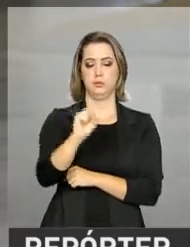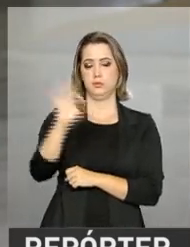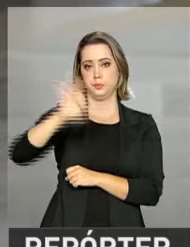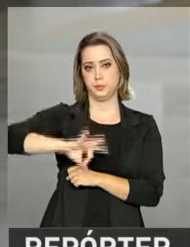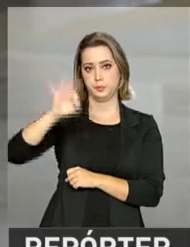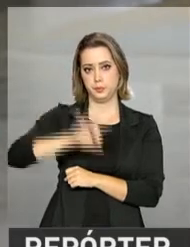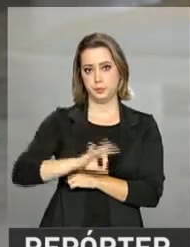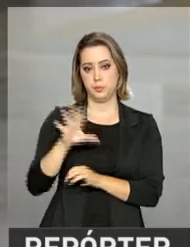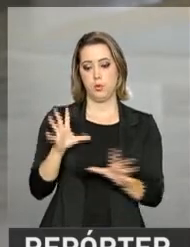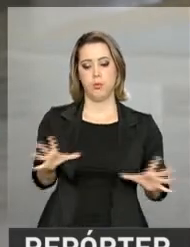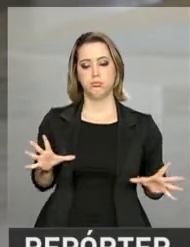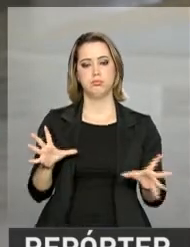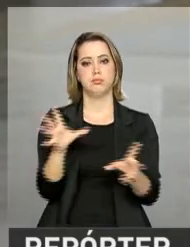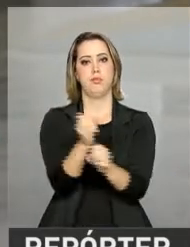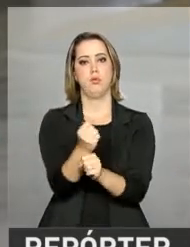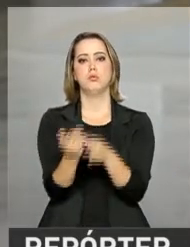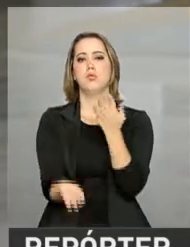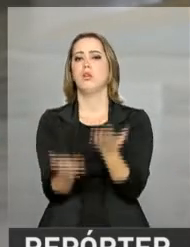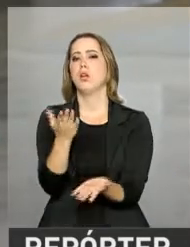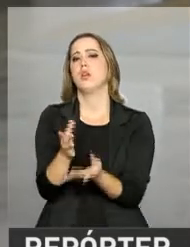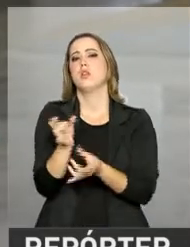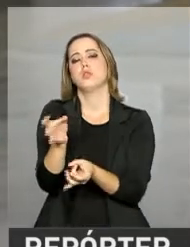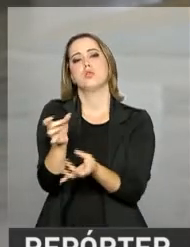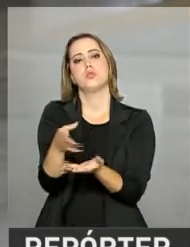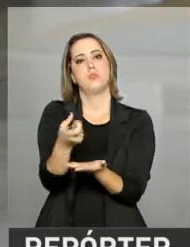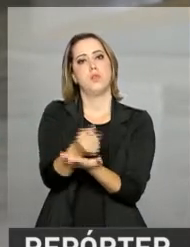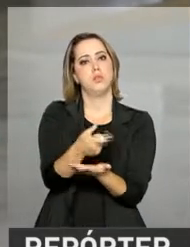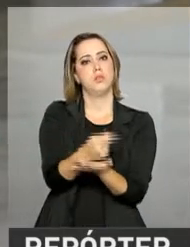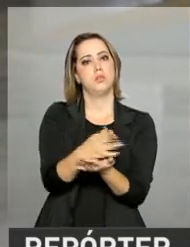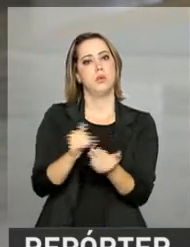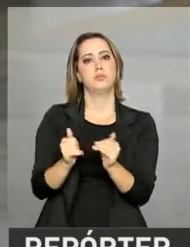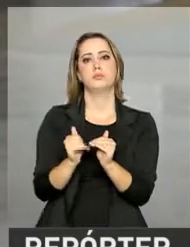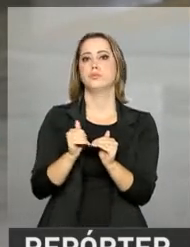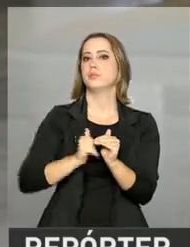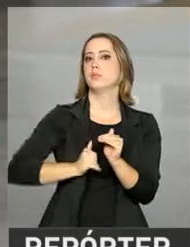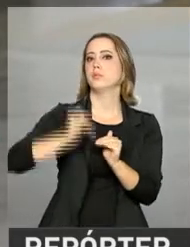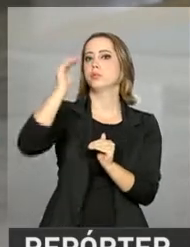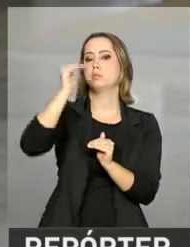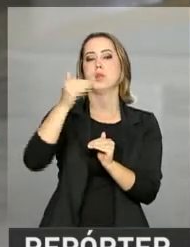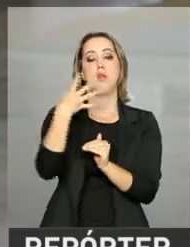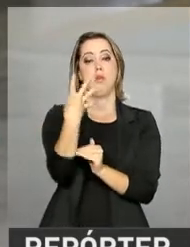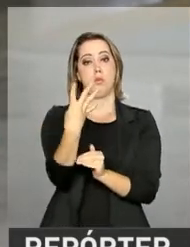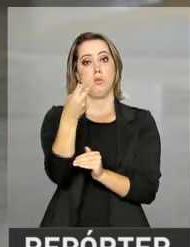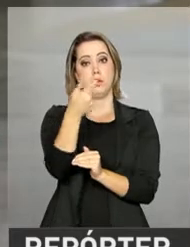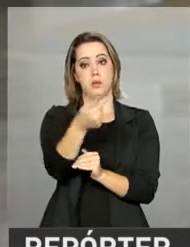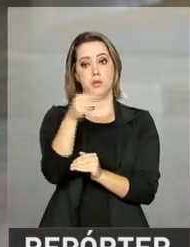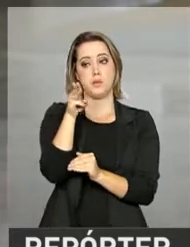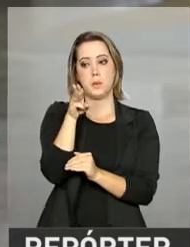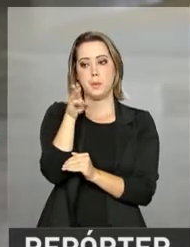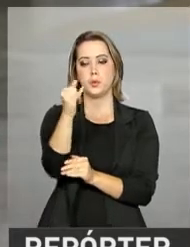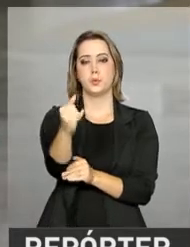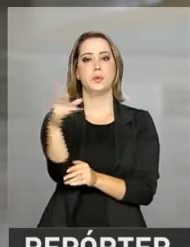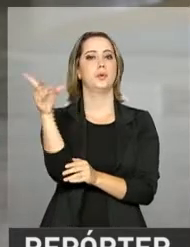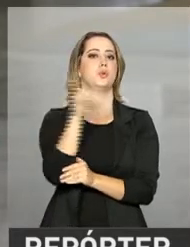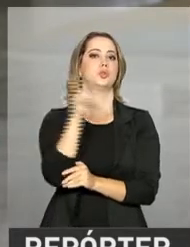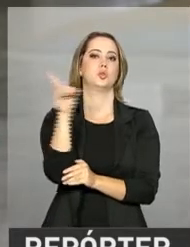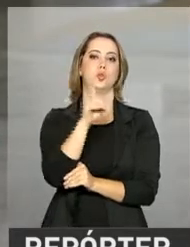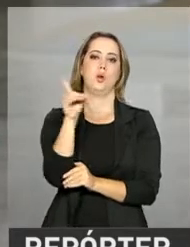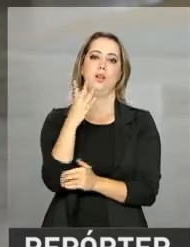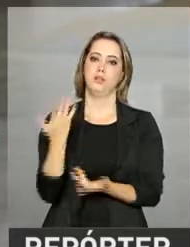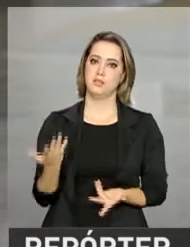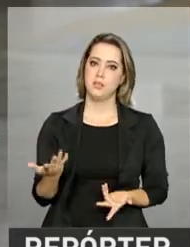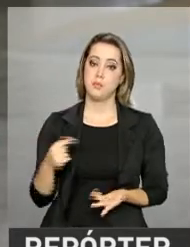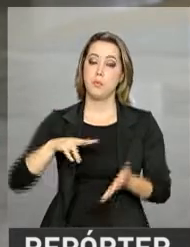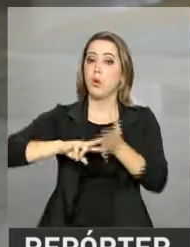saldo positivo na balança comercial para este ano de mais de 47 bilhões de dólares ou seja como no ano passado o